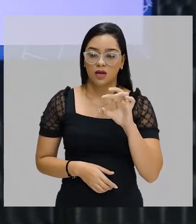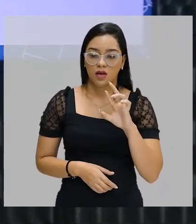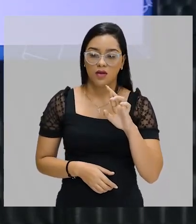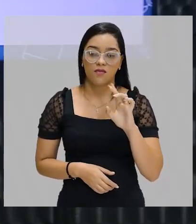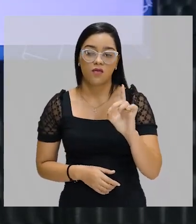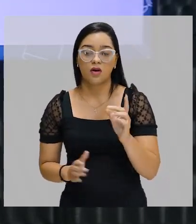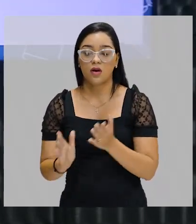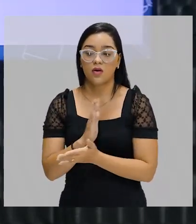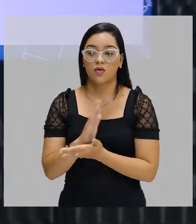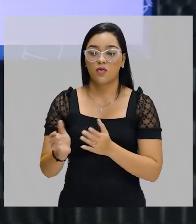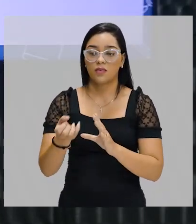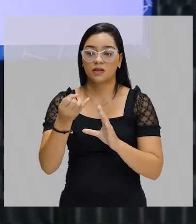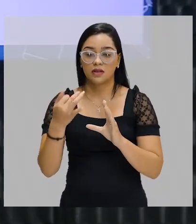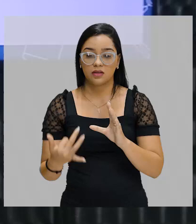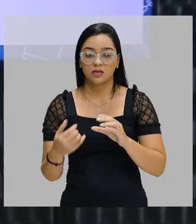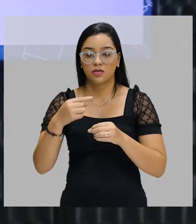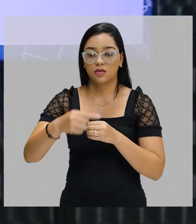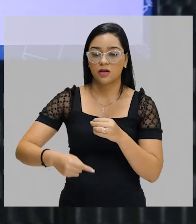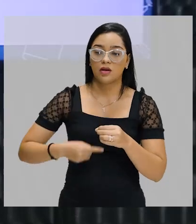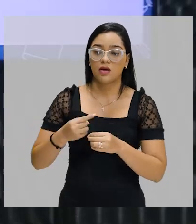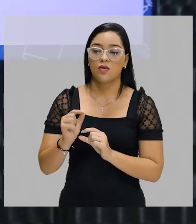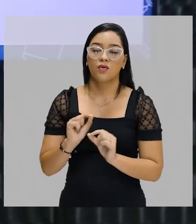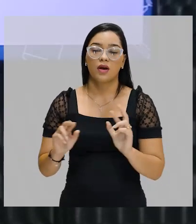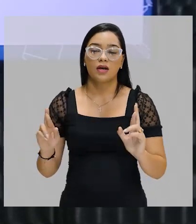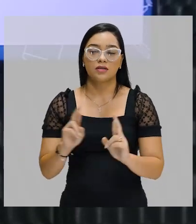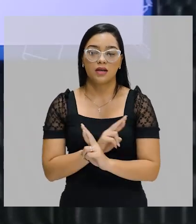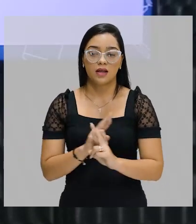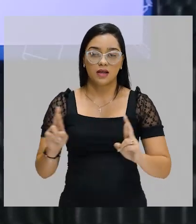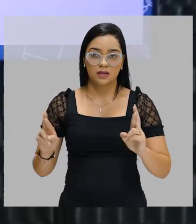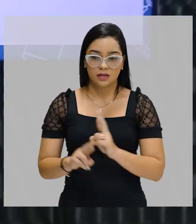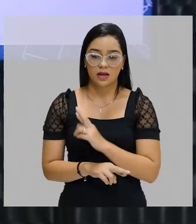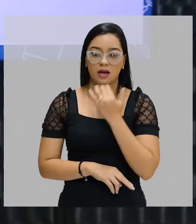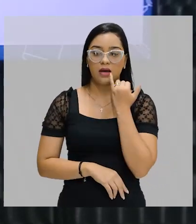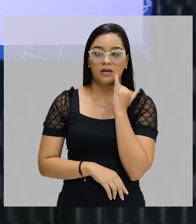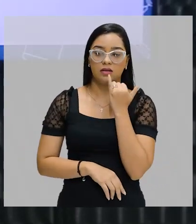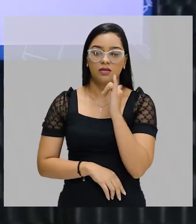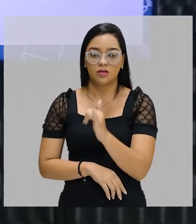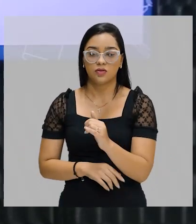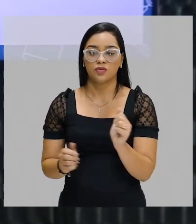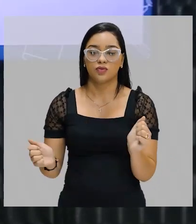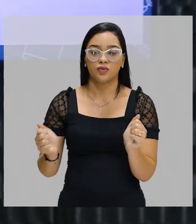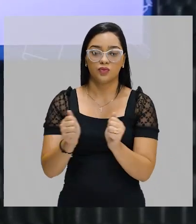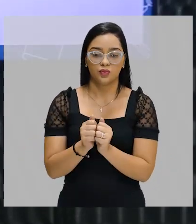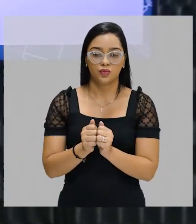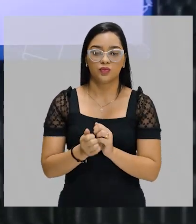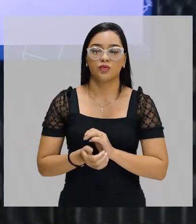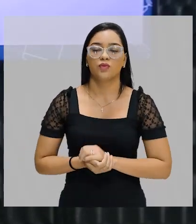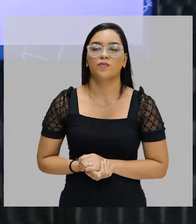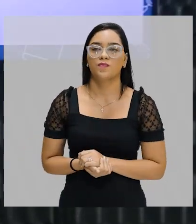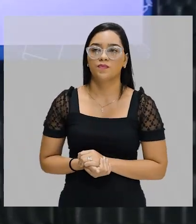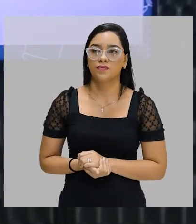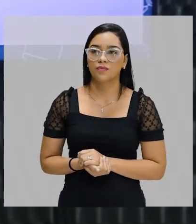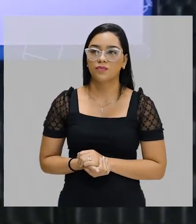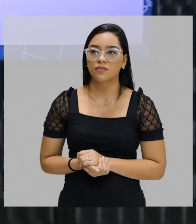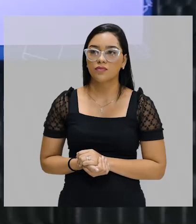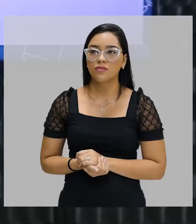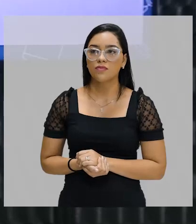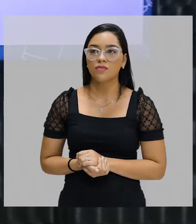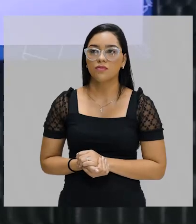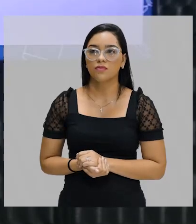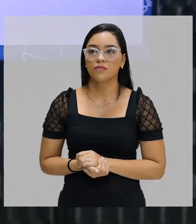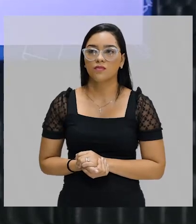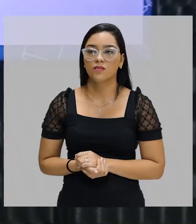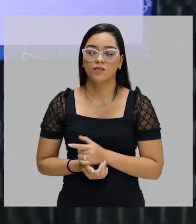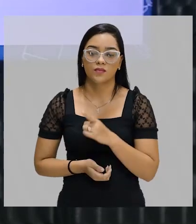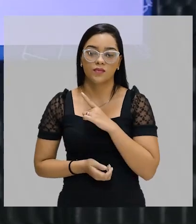avanço, algumas características dos átomos passaram a relacionar, né, as cargas elétricas como suas partículas constituintes,